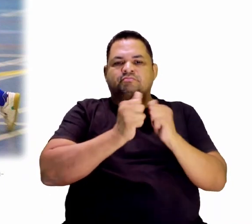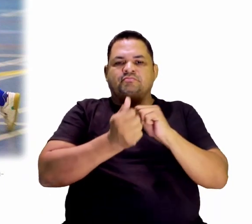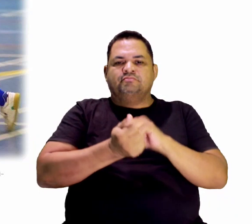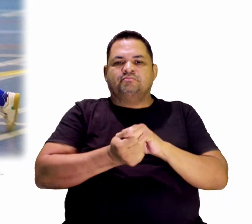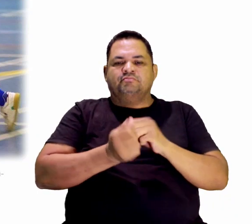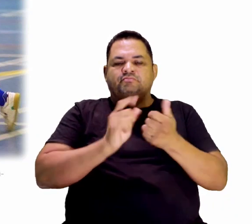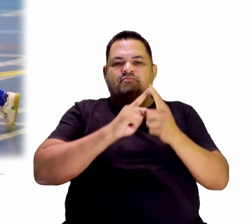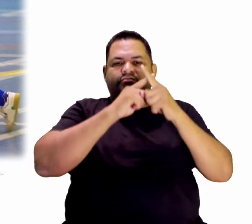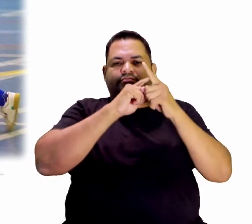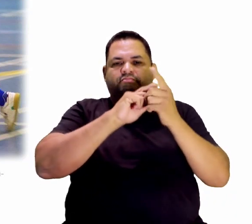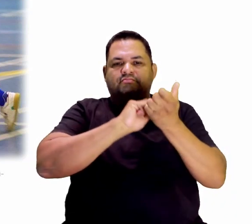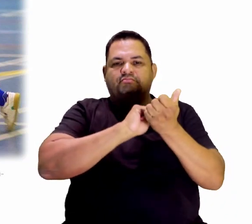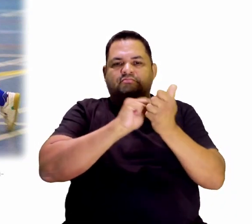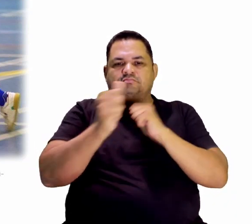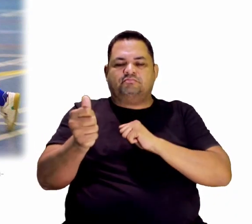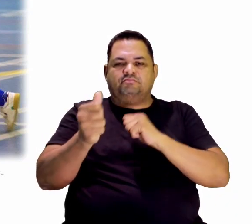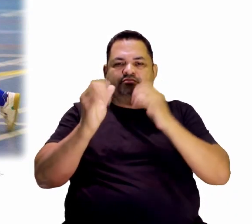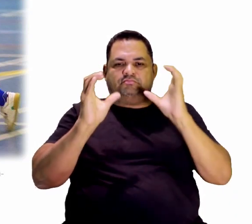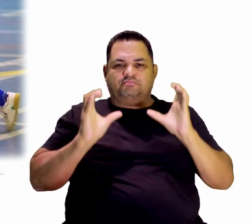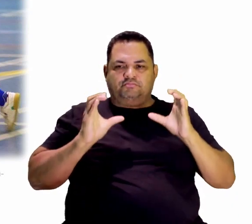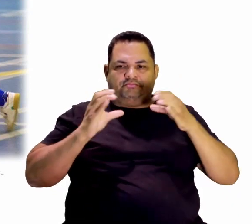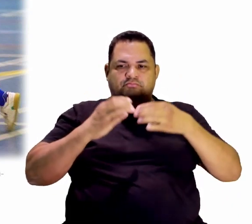fundamentos, tá?